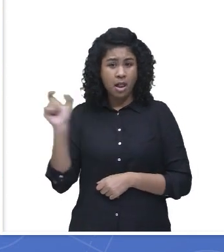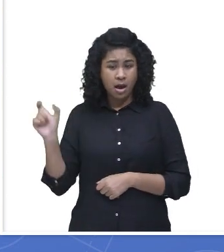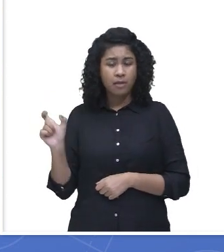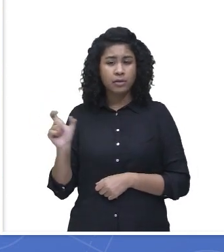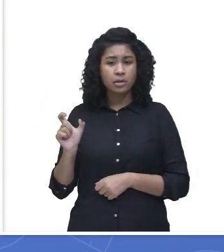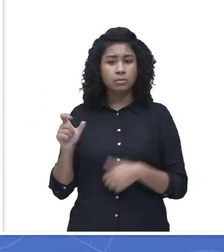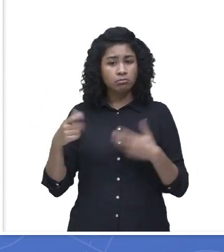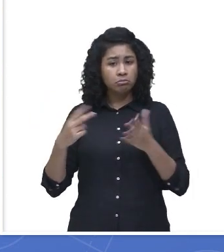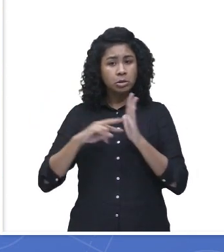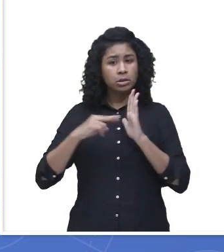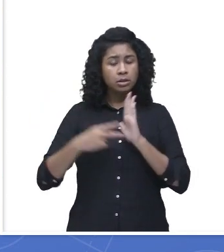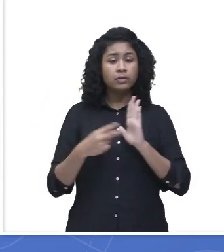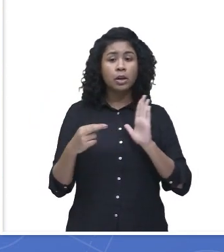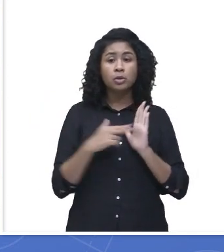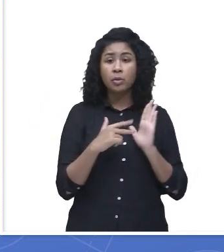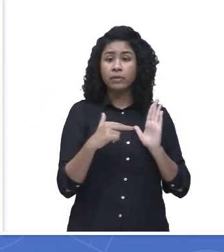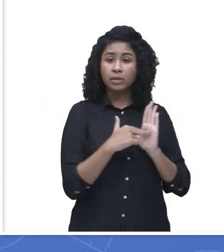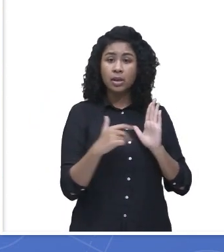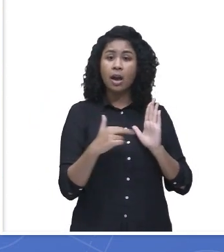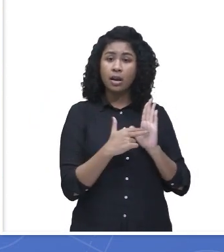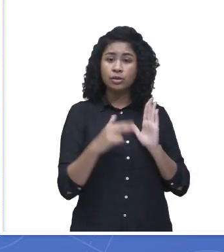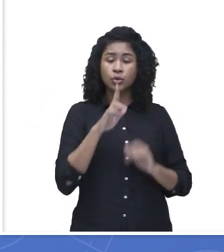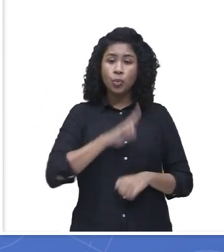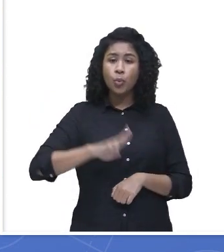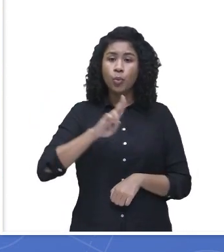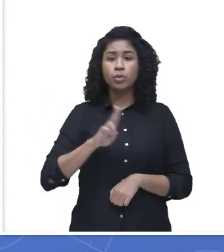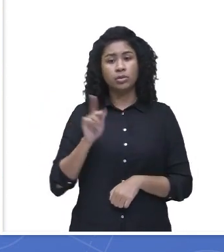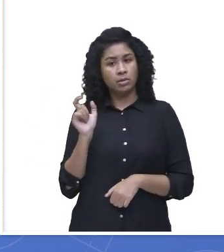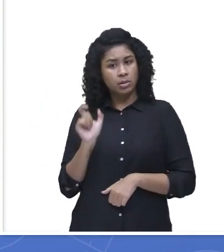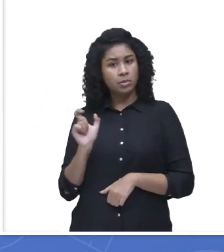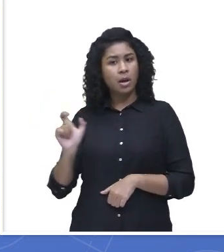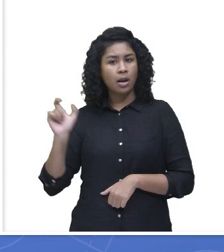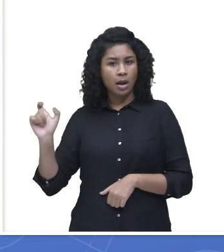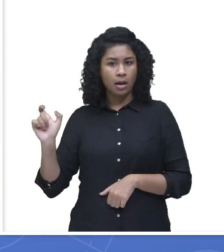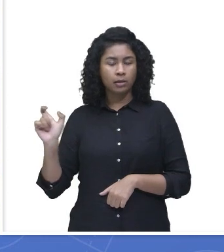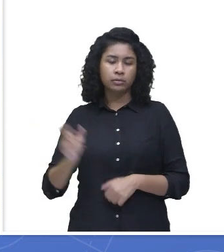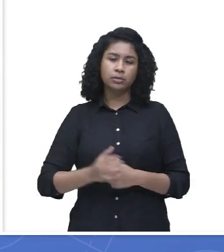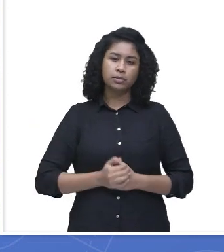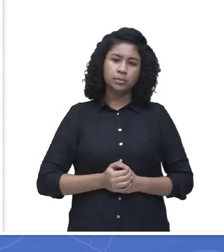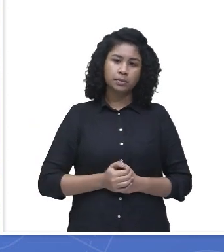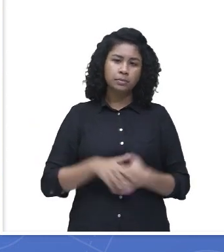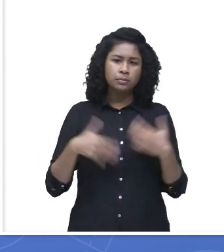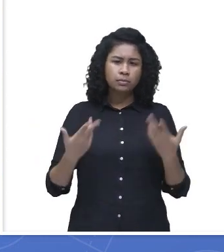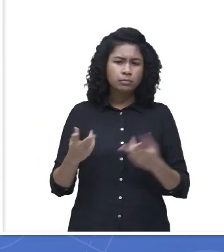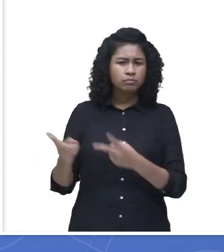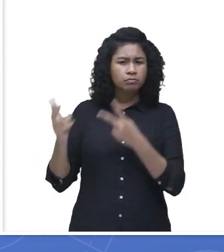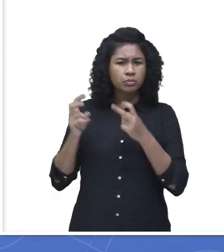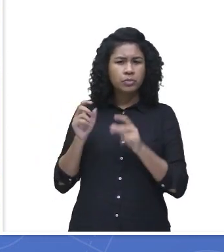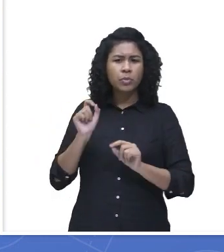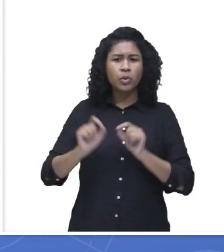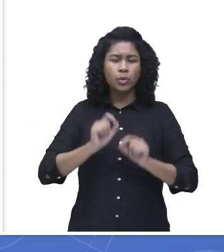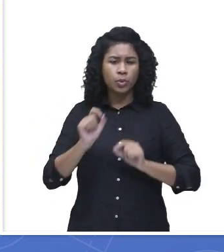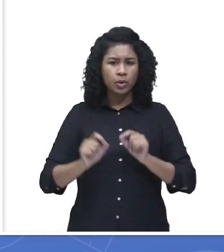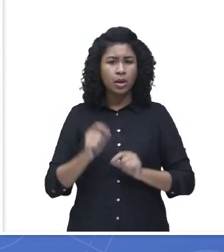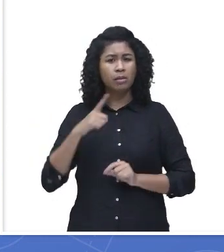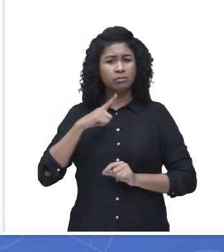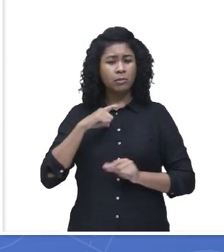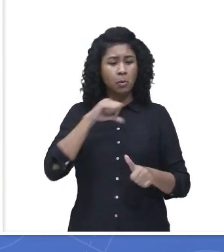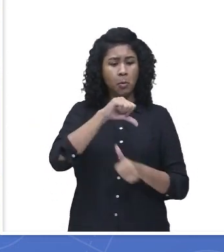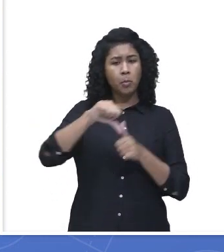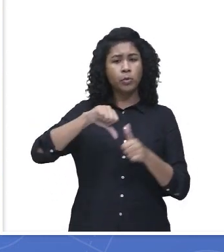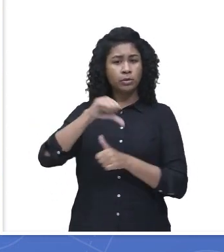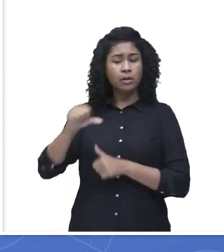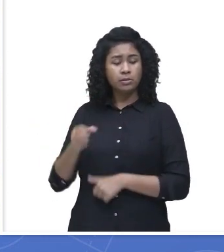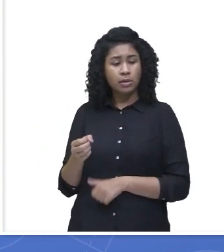na linguagem, no uso desses termos, né? Então observem que há uma inovação aí neste